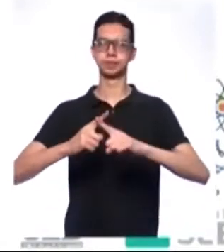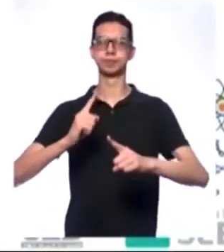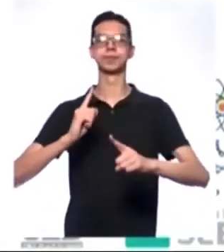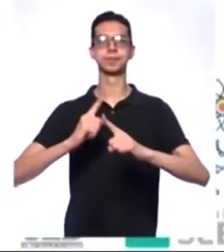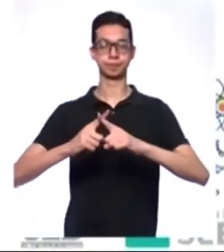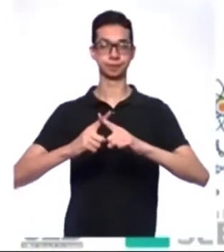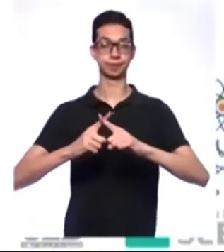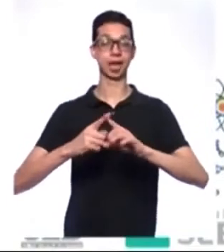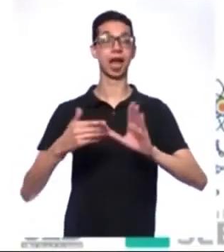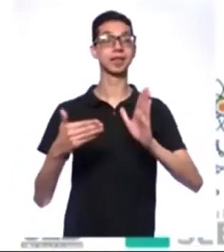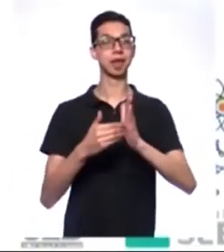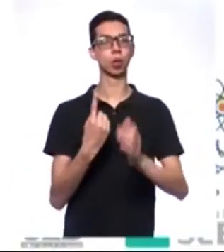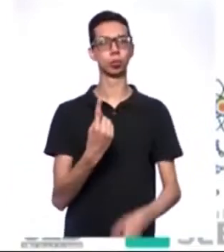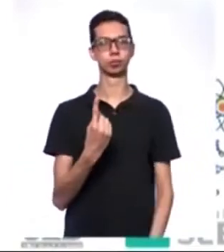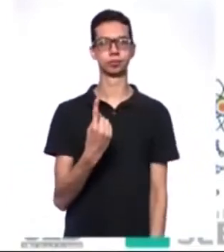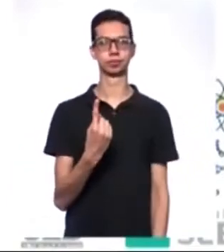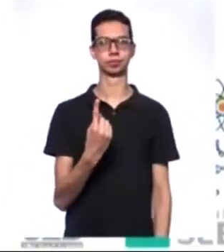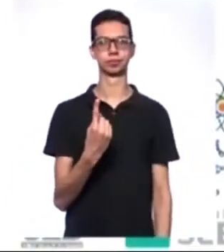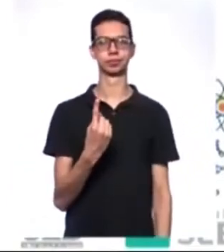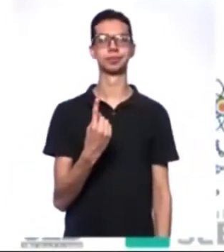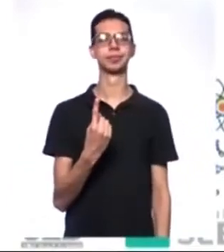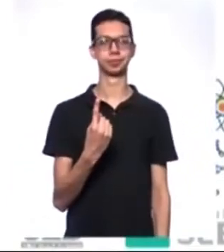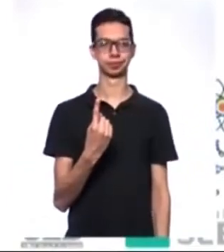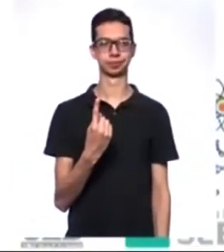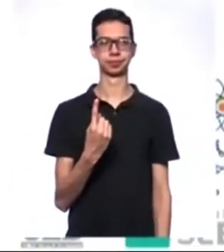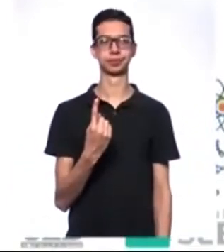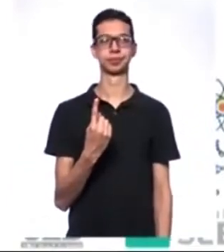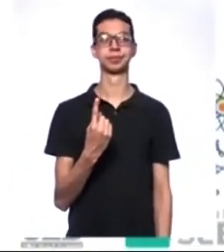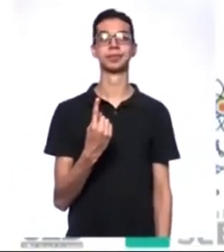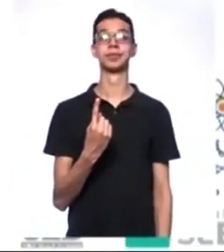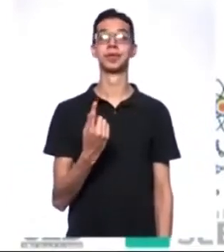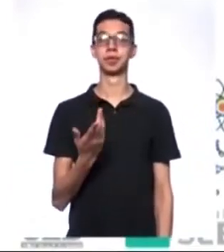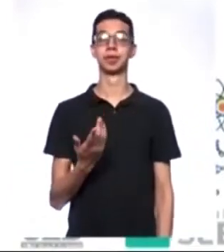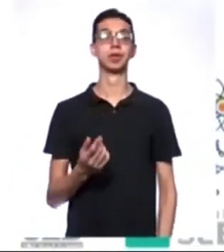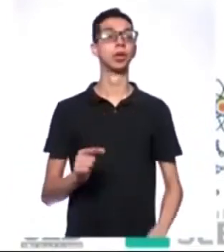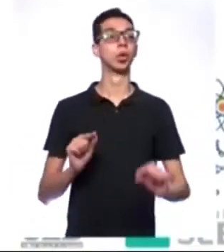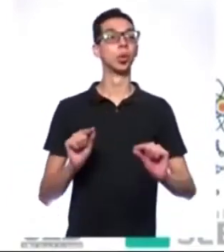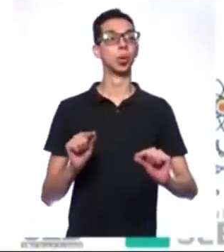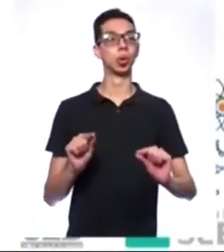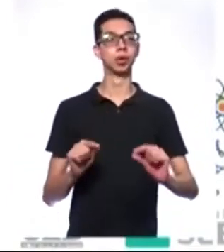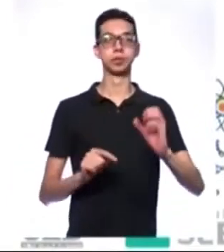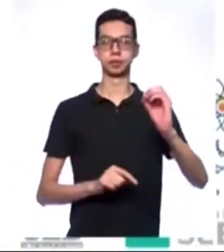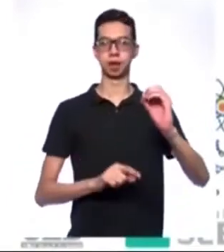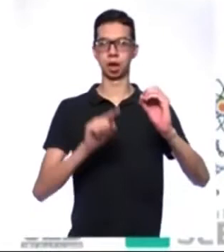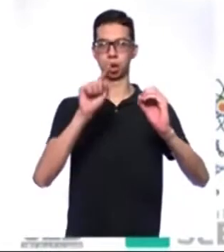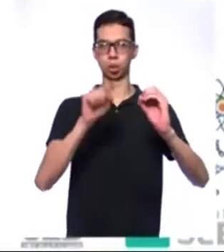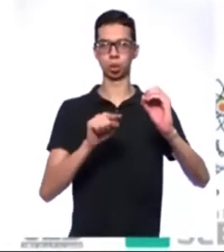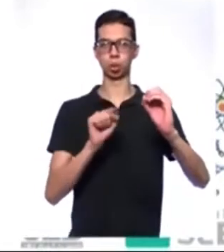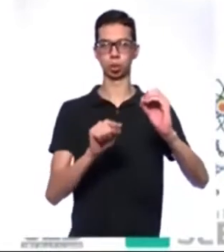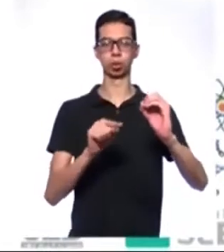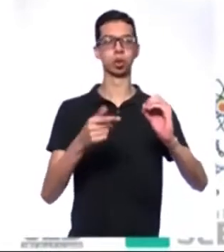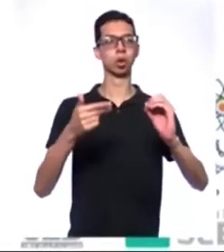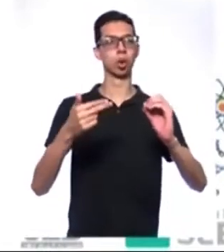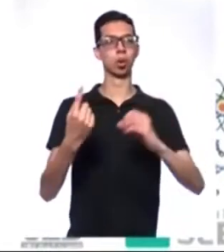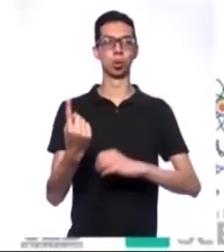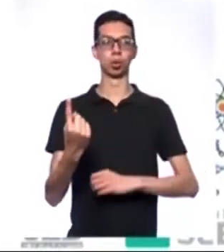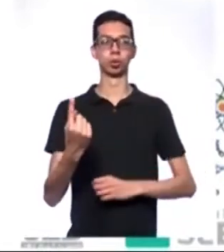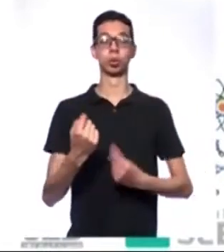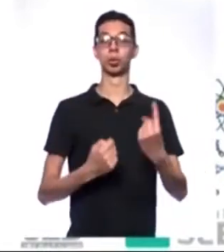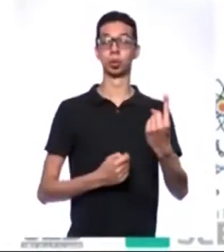Birds até chegar num definição zero fatorial é um 1 fatorial é um